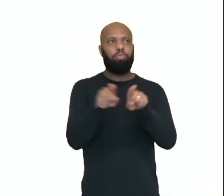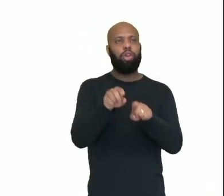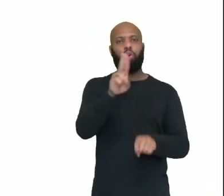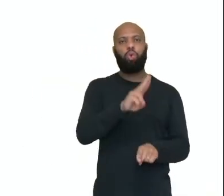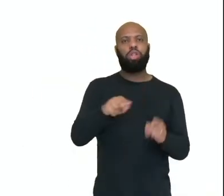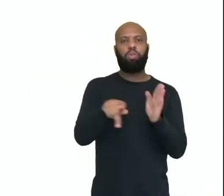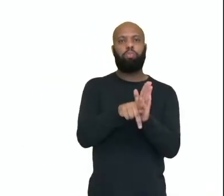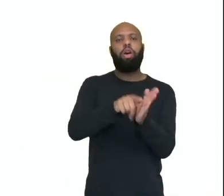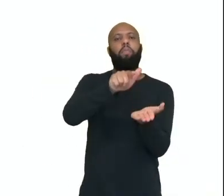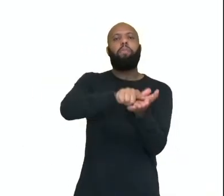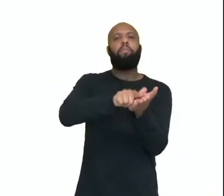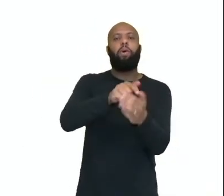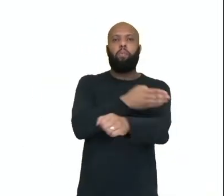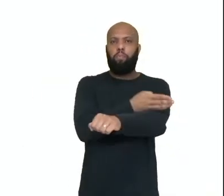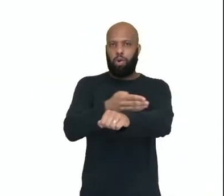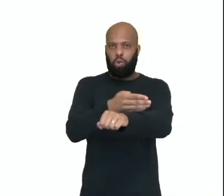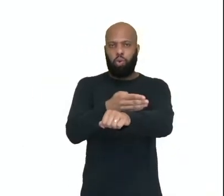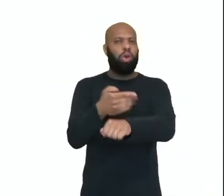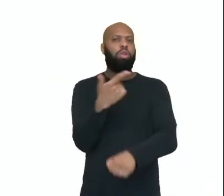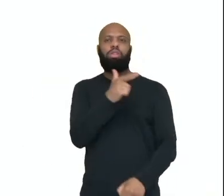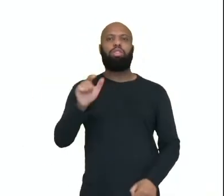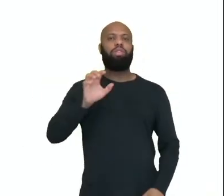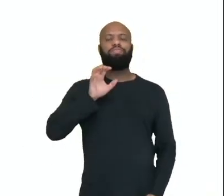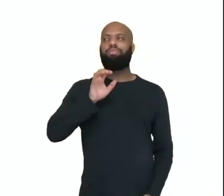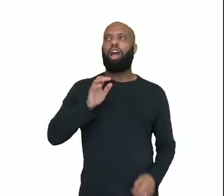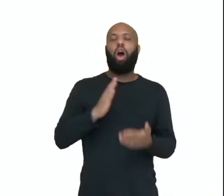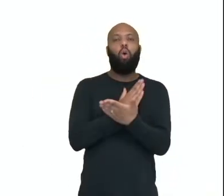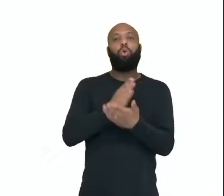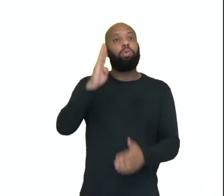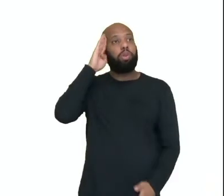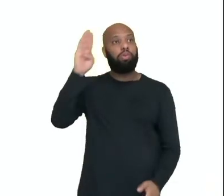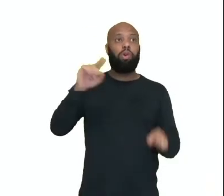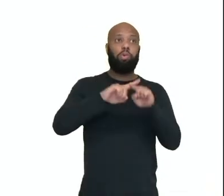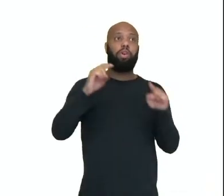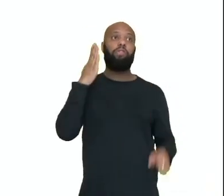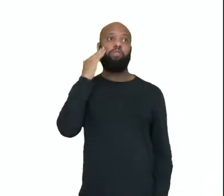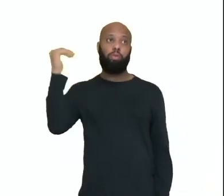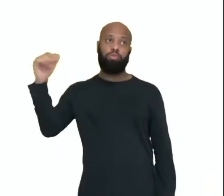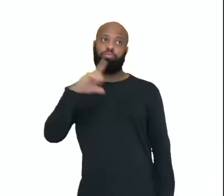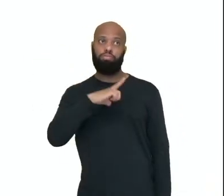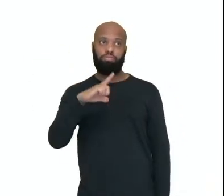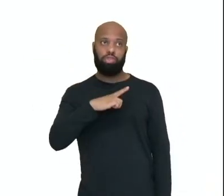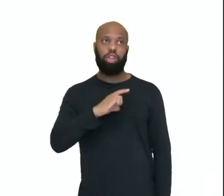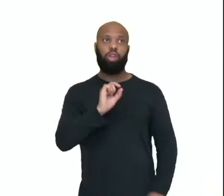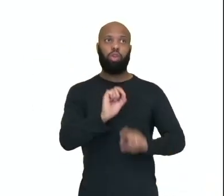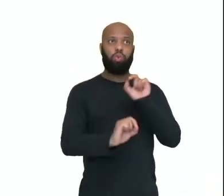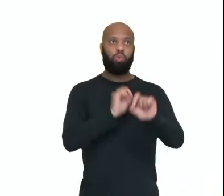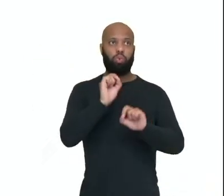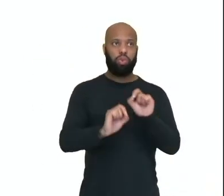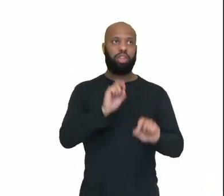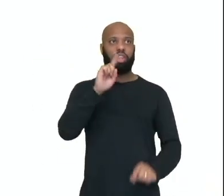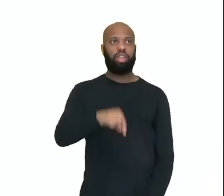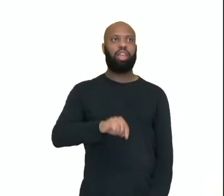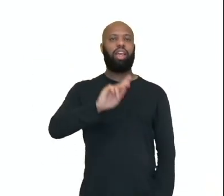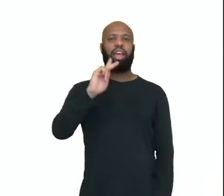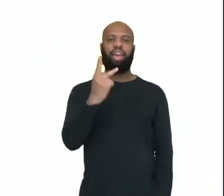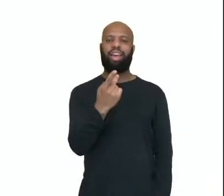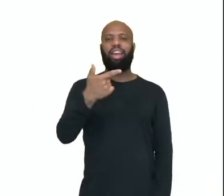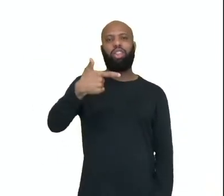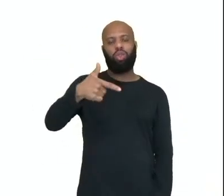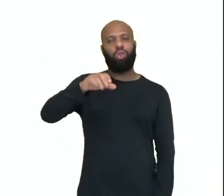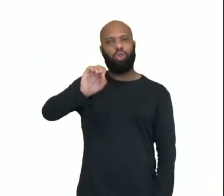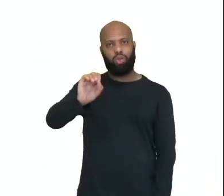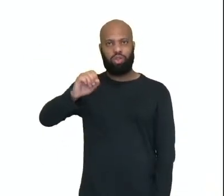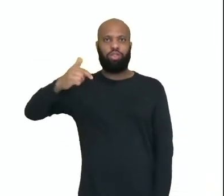papel. Não há um composto considerado principal, e sim os mais conhecidos, é o peróxido de hidrogênio, popularmente chamado